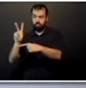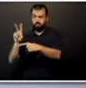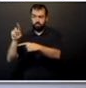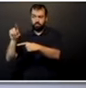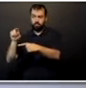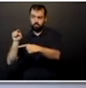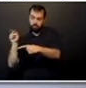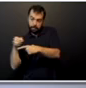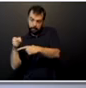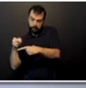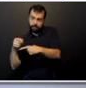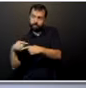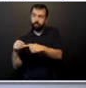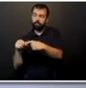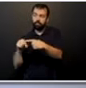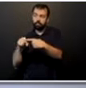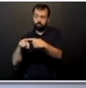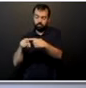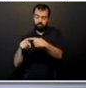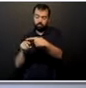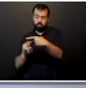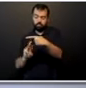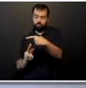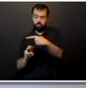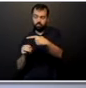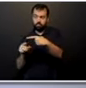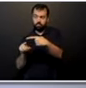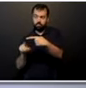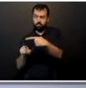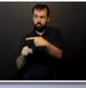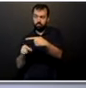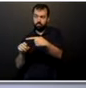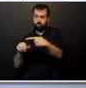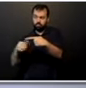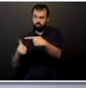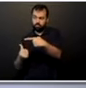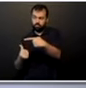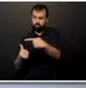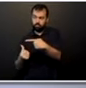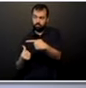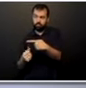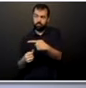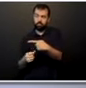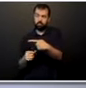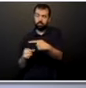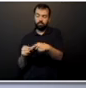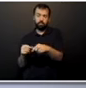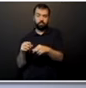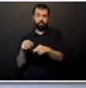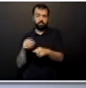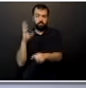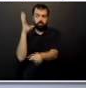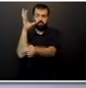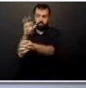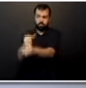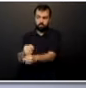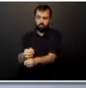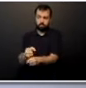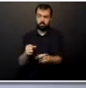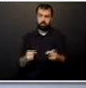eu posso afirmar então que um centímetro no mapa como eu disse aqui em cima